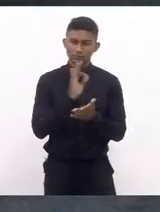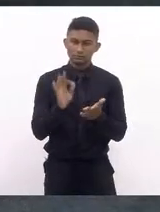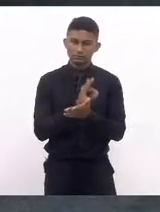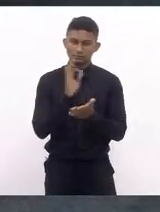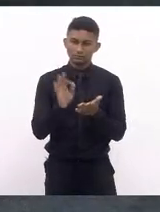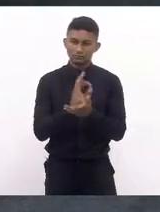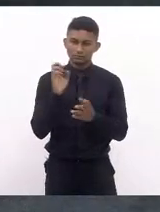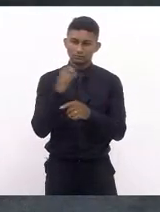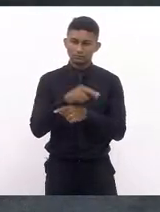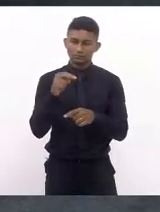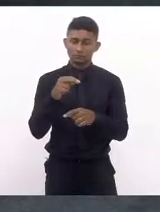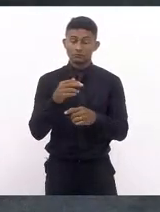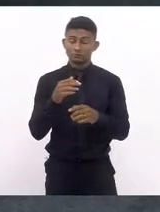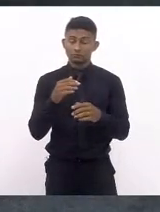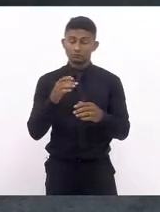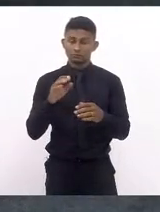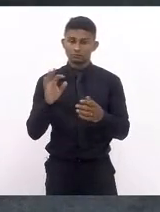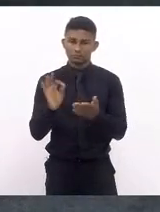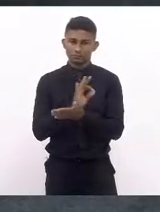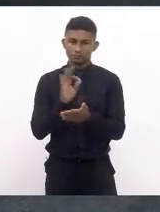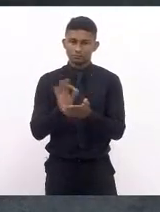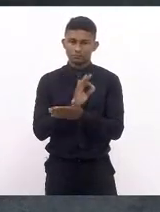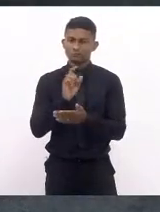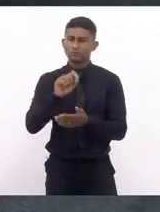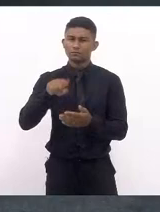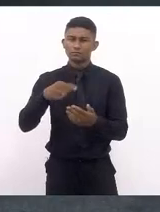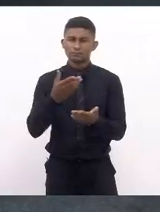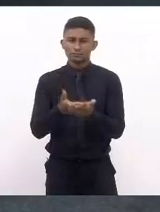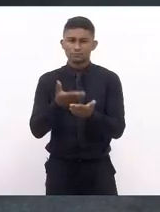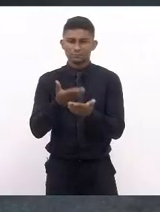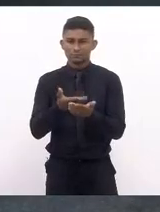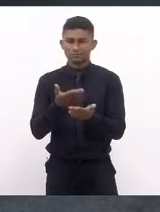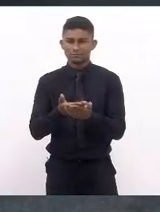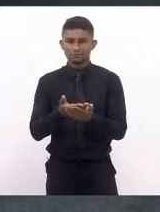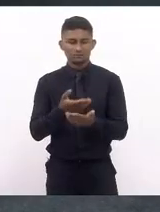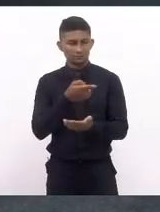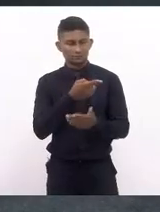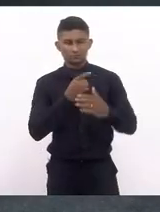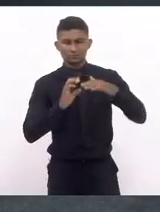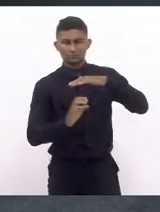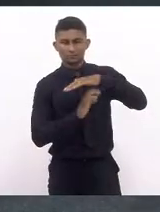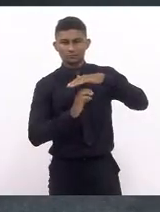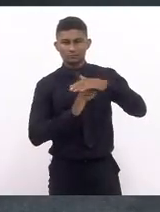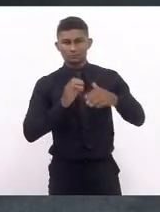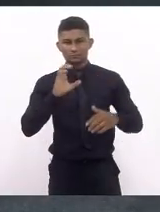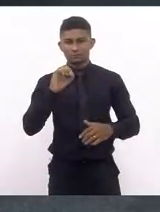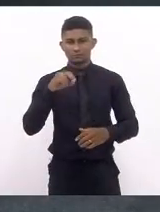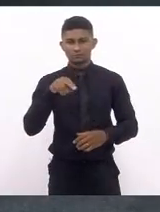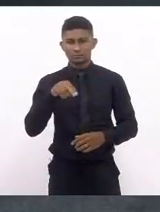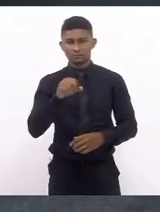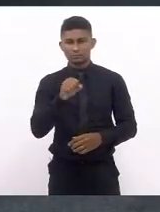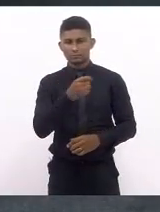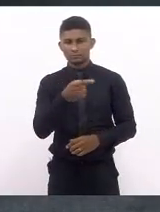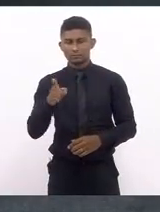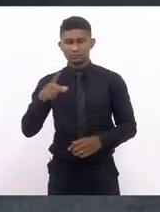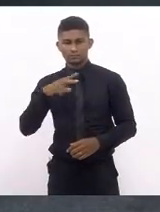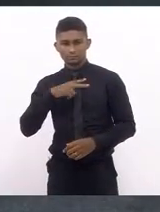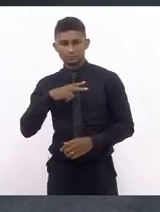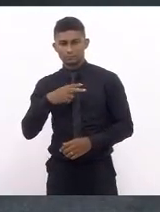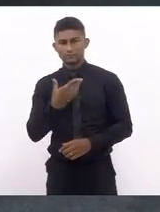o estudo Para viabilizar a concessão da Cedae a iniciativa